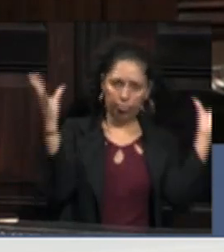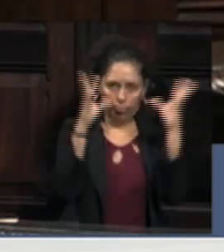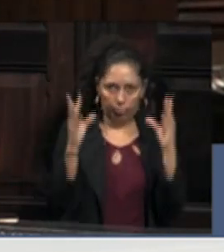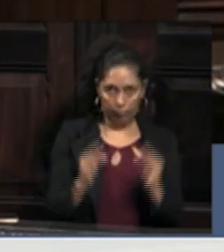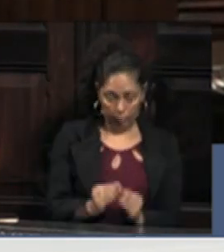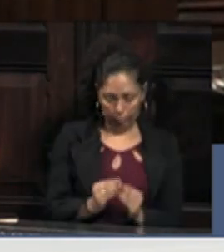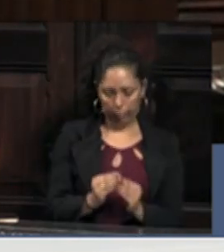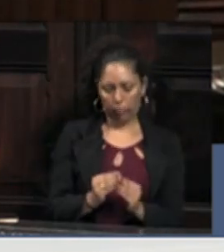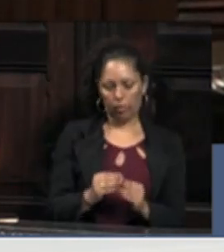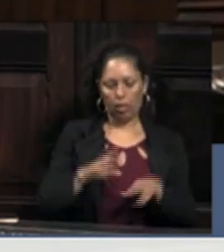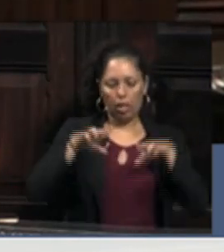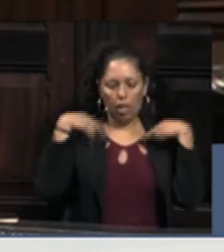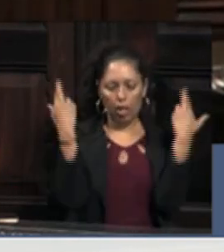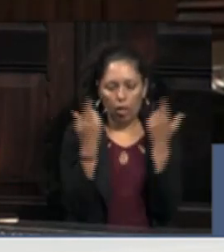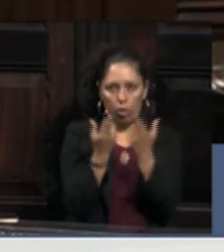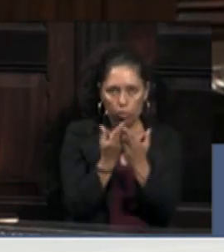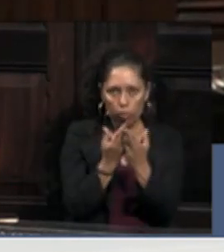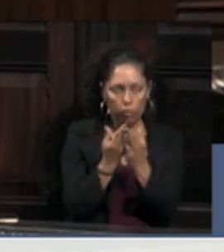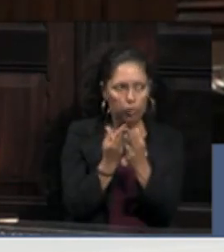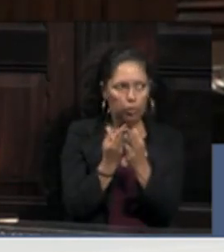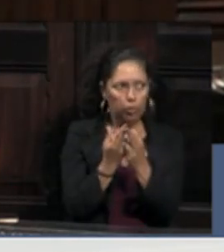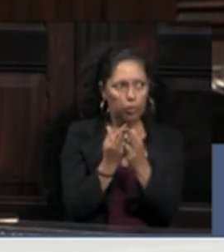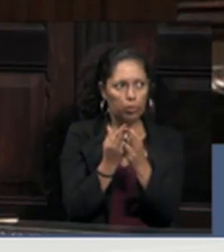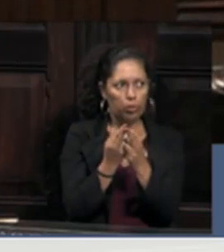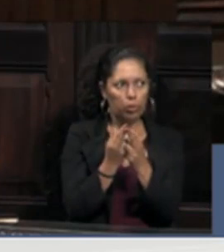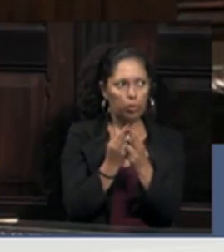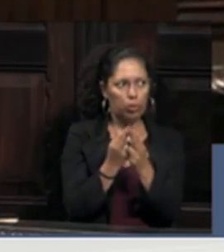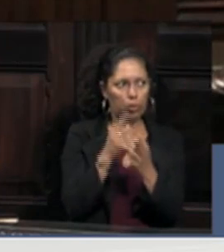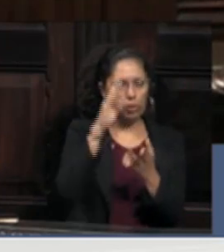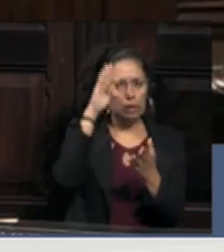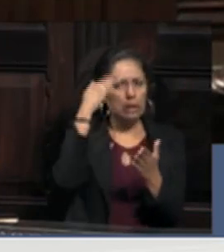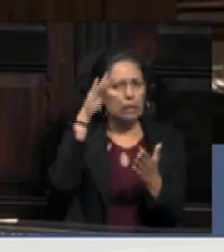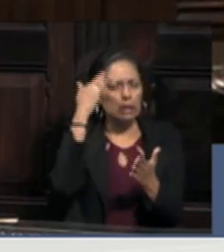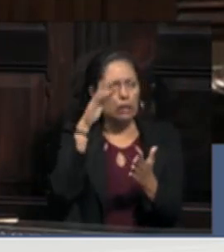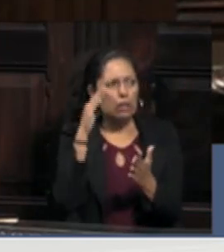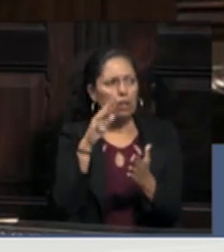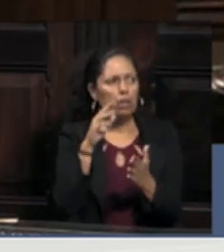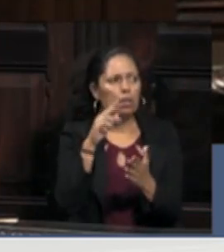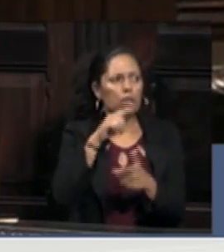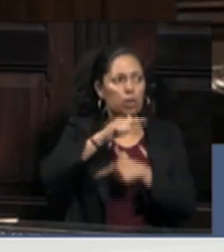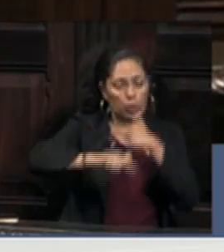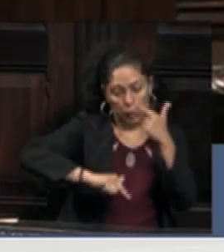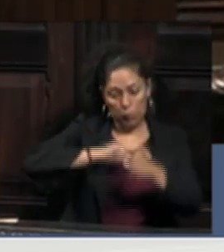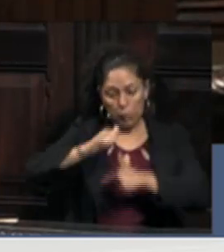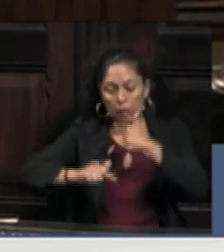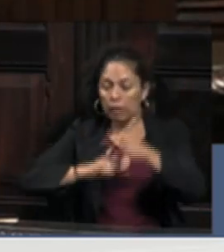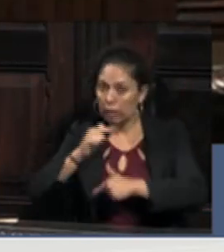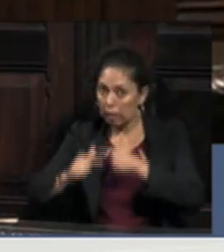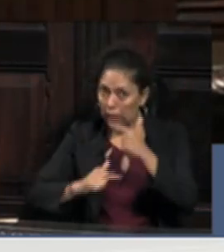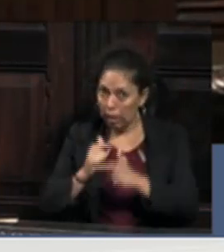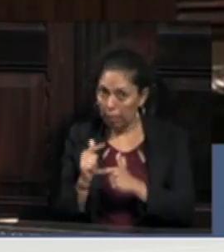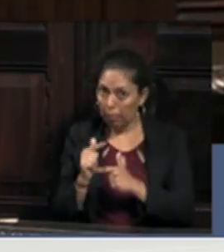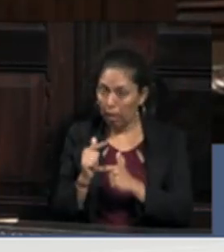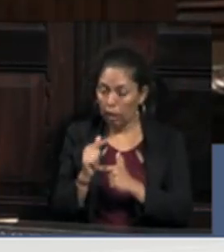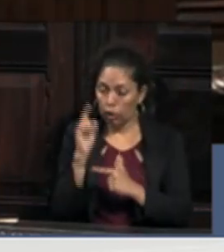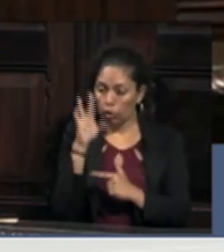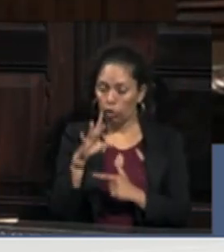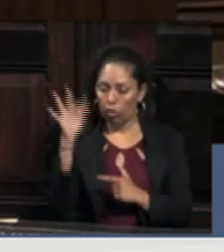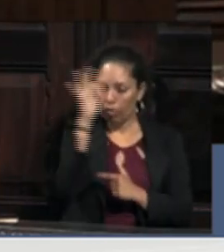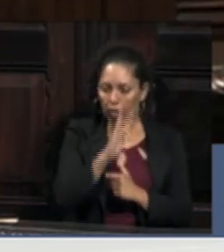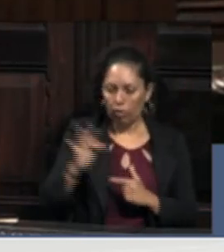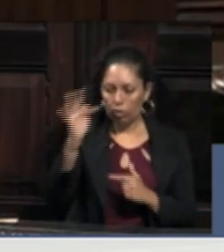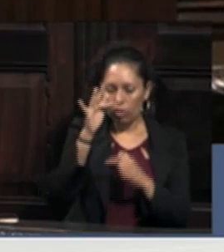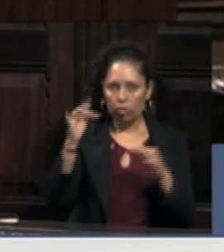à conclusão de que, na verdade, a dedicação exclusiva deveria ser reconhecida como regime de trabalho, e isso